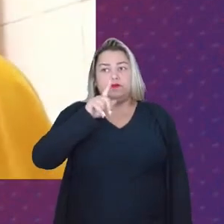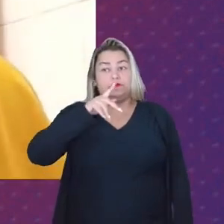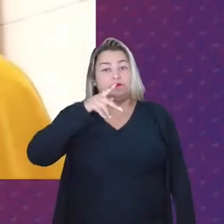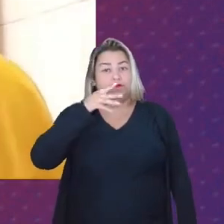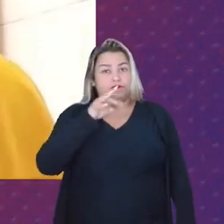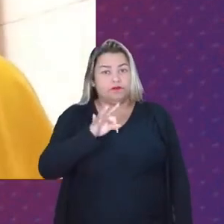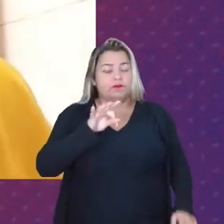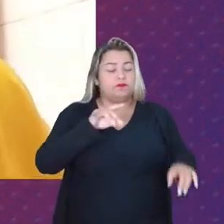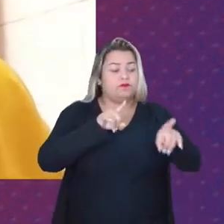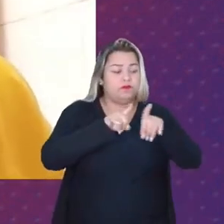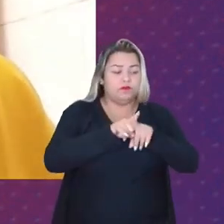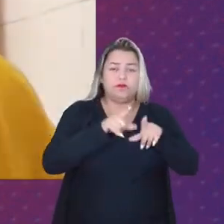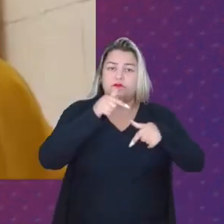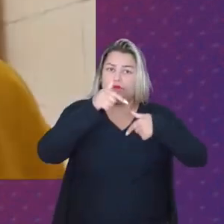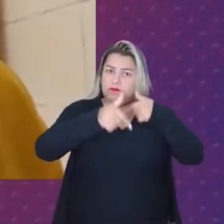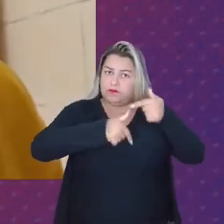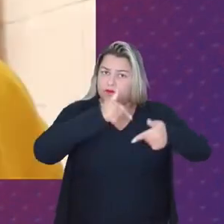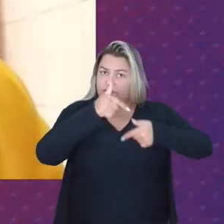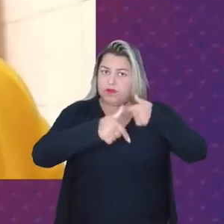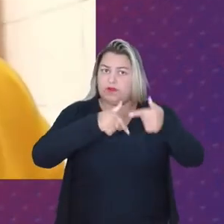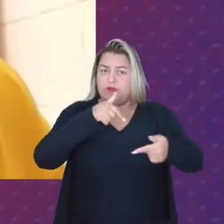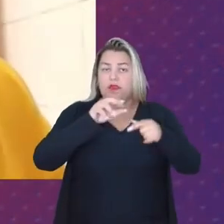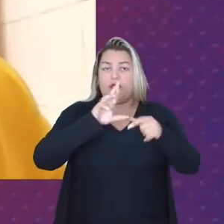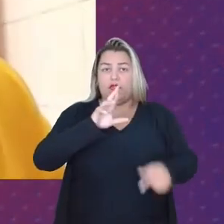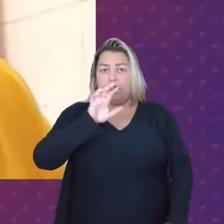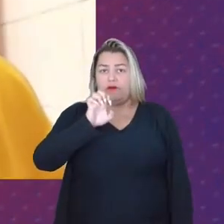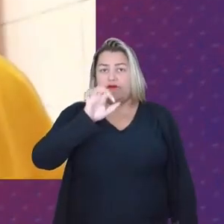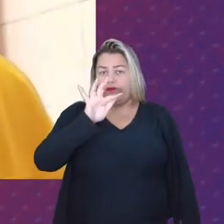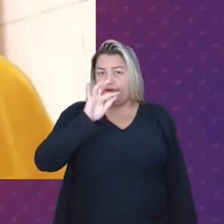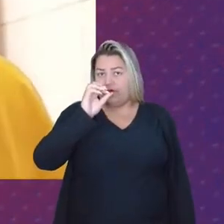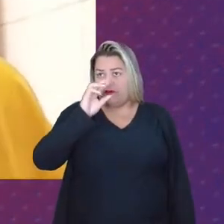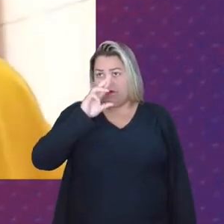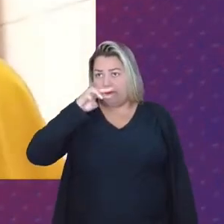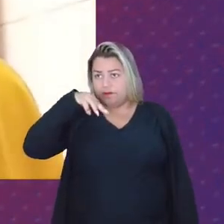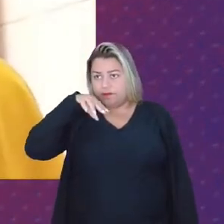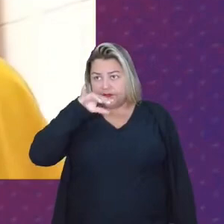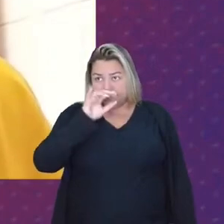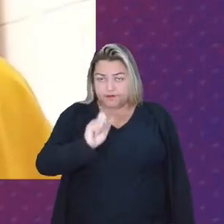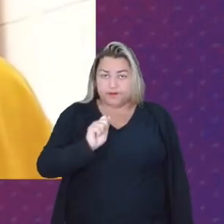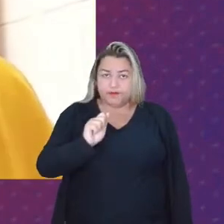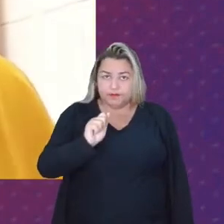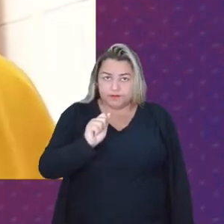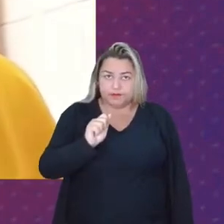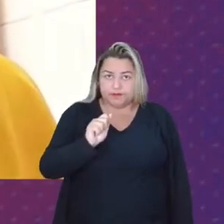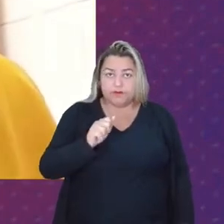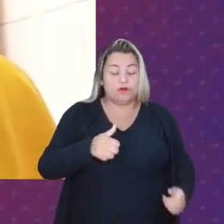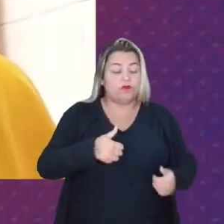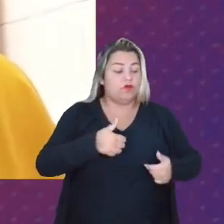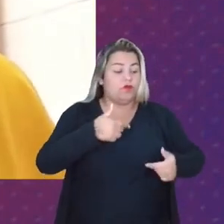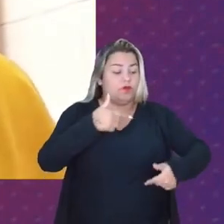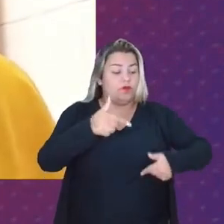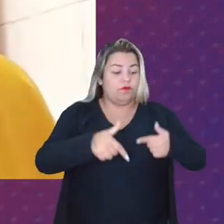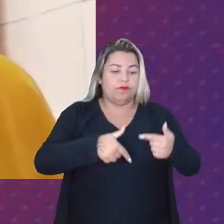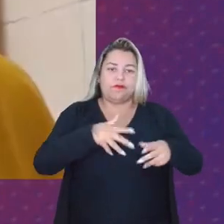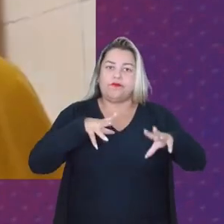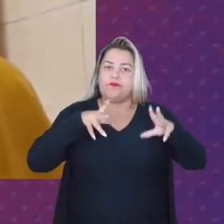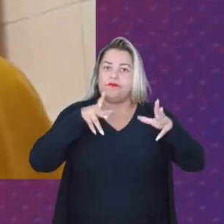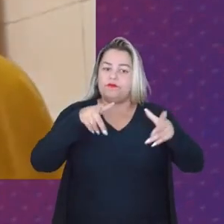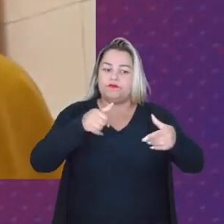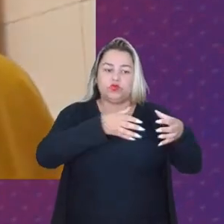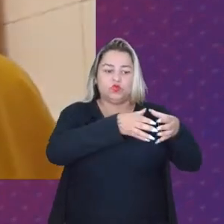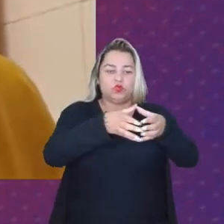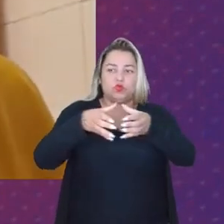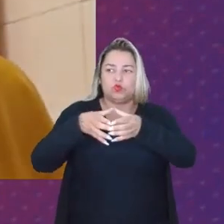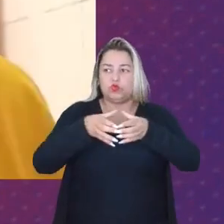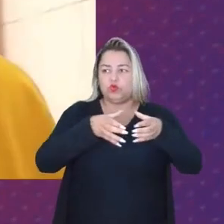reforma trabalhista, ela foi muito boa. O patronato, os empregadores de todas as